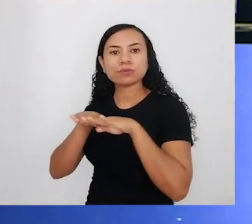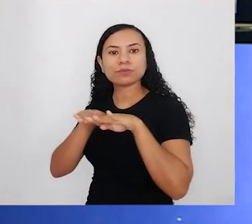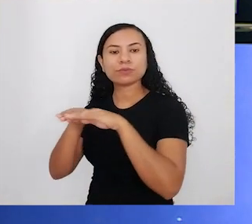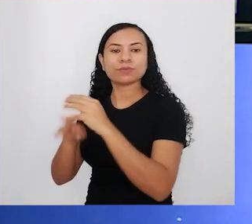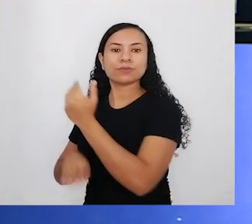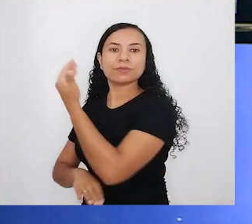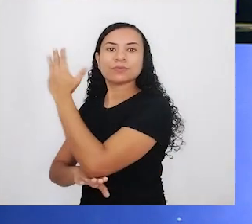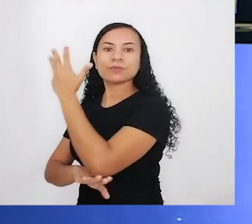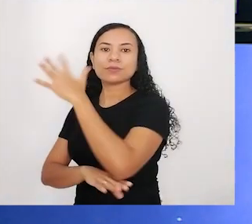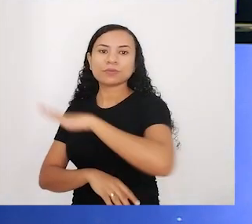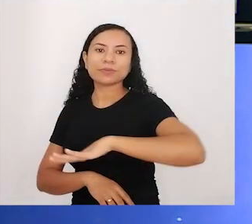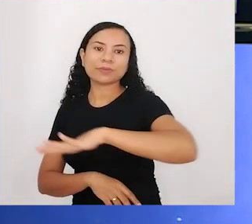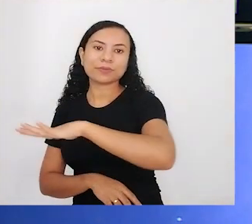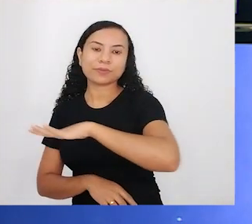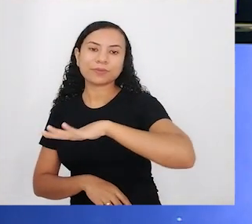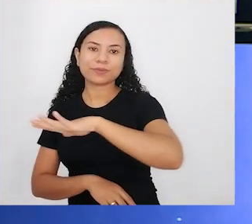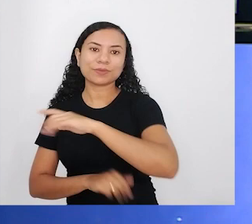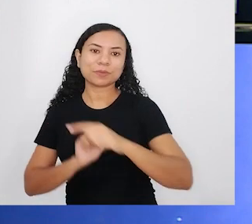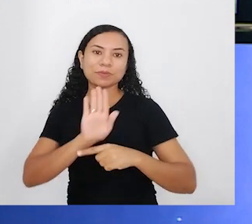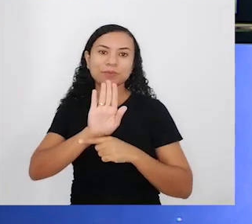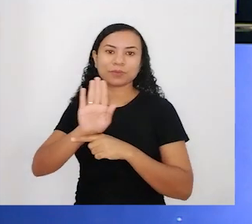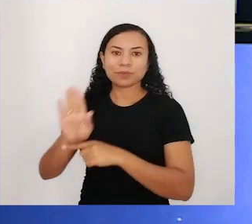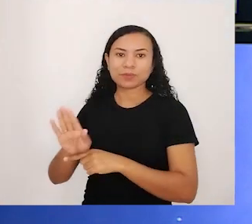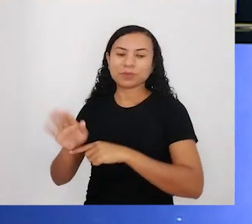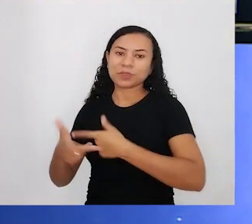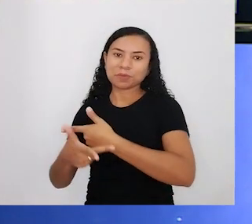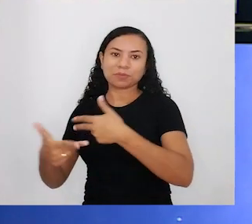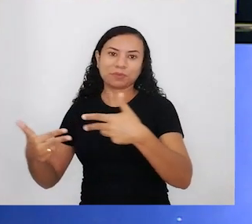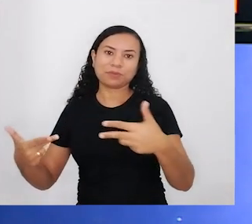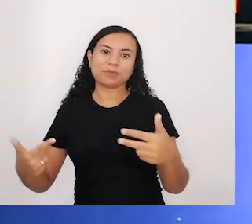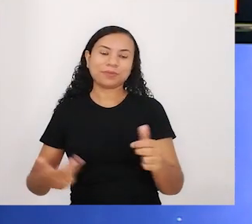do ambiente e, assim, proteger as espécies.